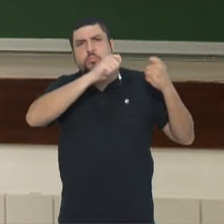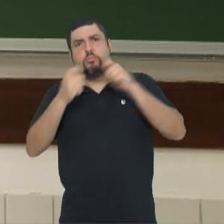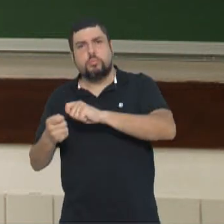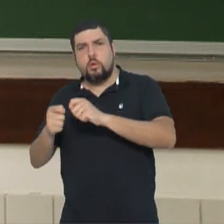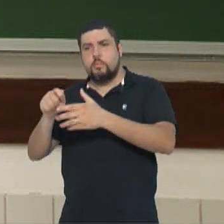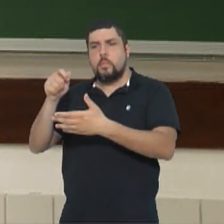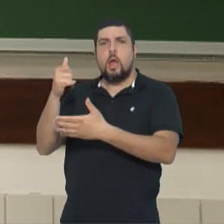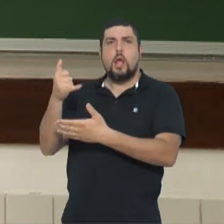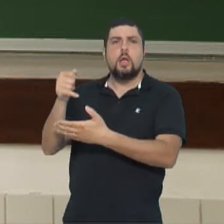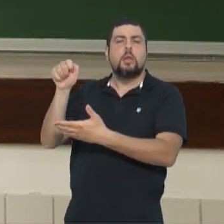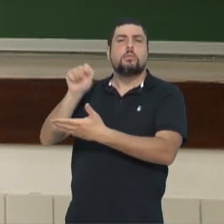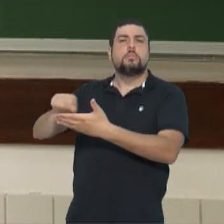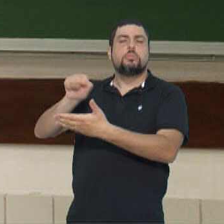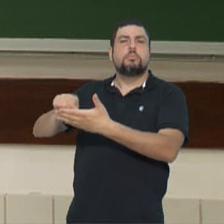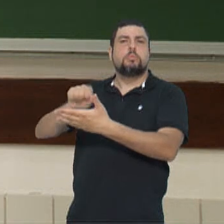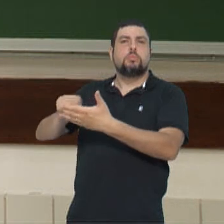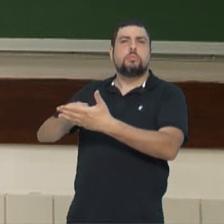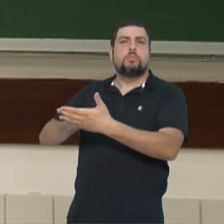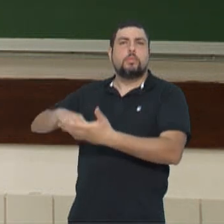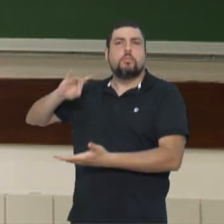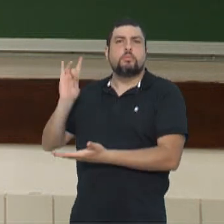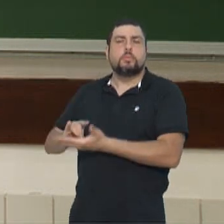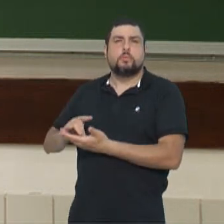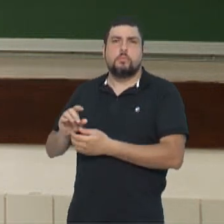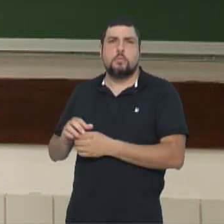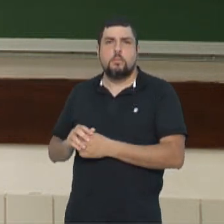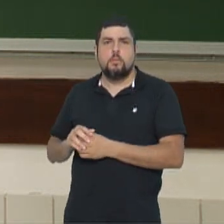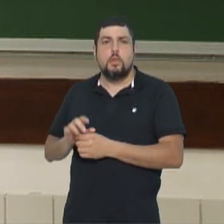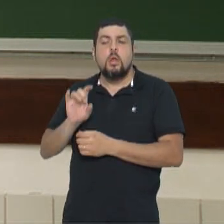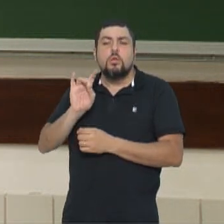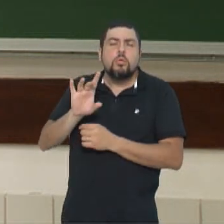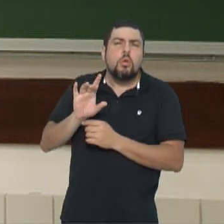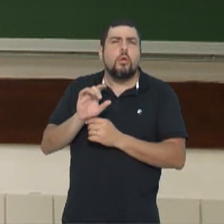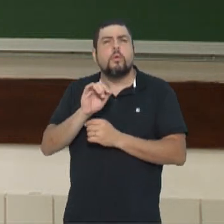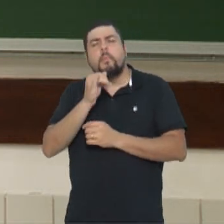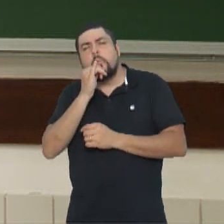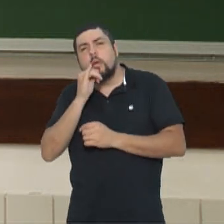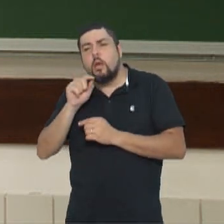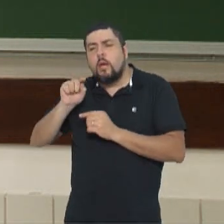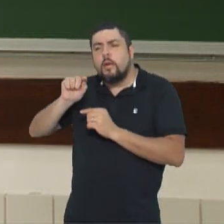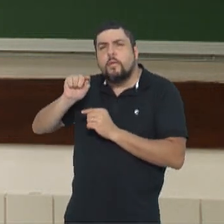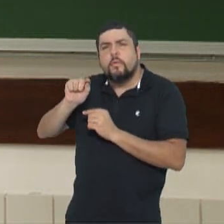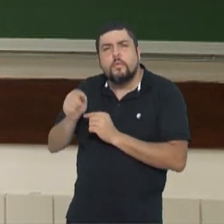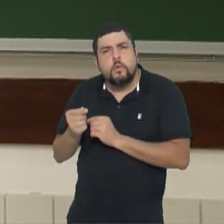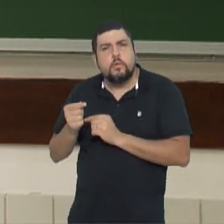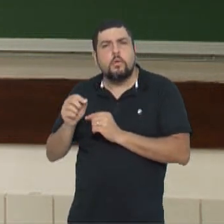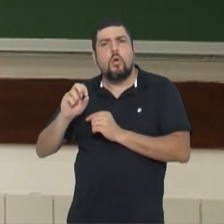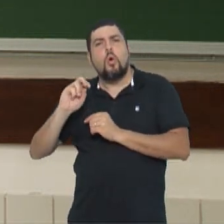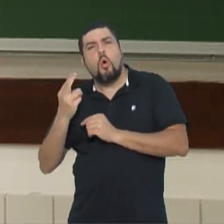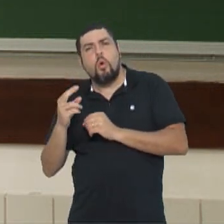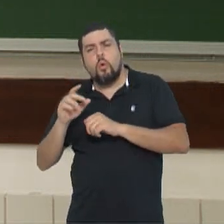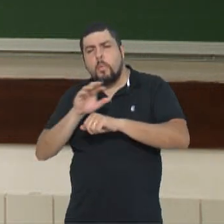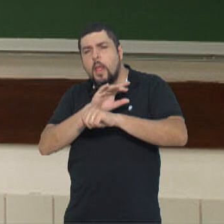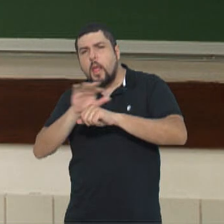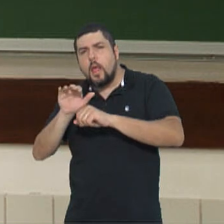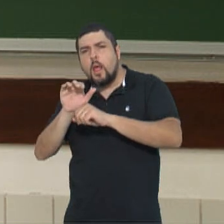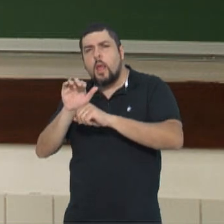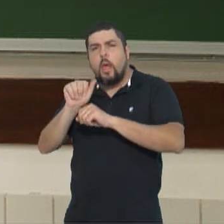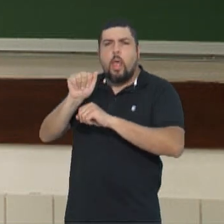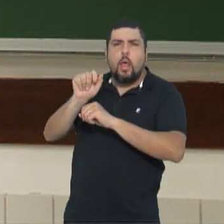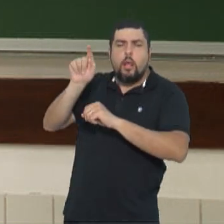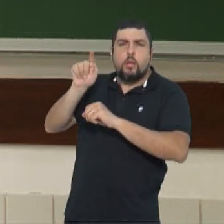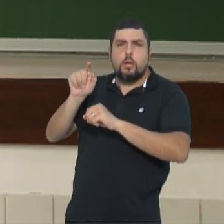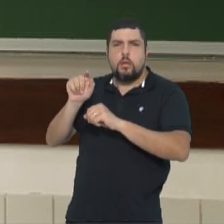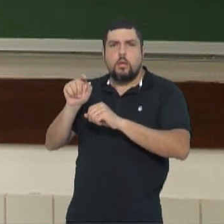Não tem que pensar mais nada. A menos que faltou uma vírgula, um acento, aí tu tem que arrumar. O restante é tudo no rascunho que você